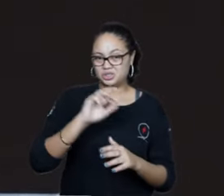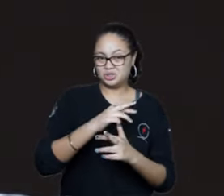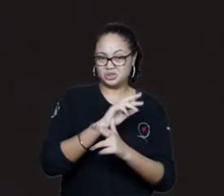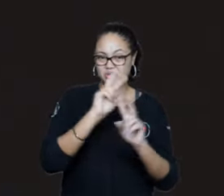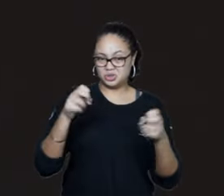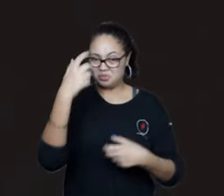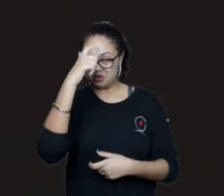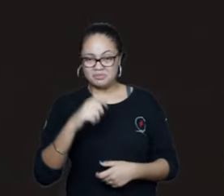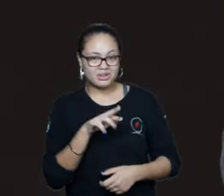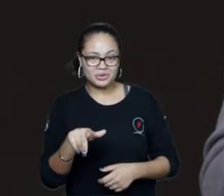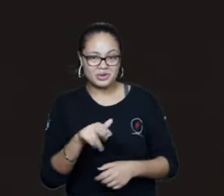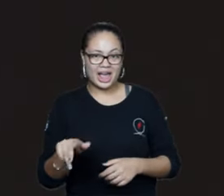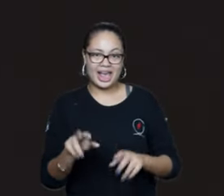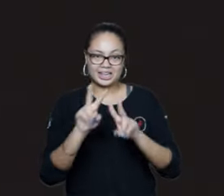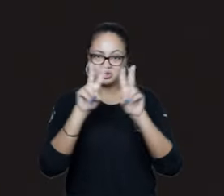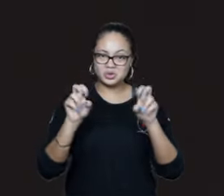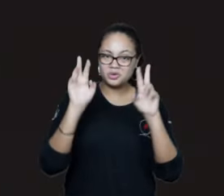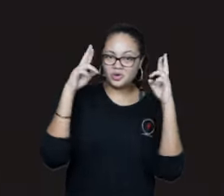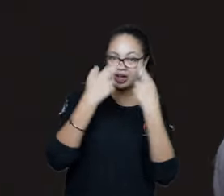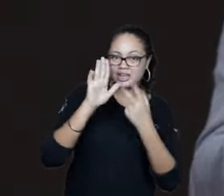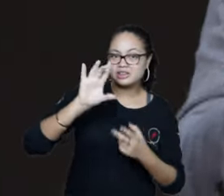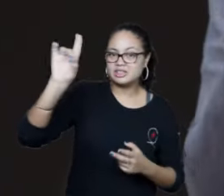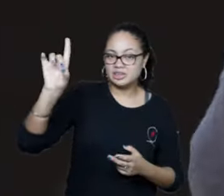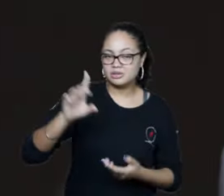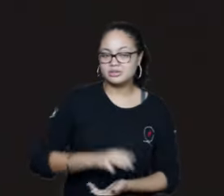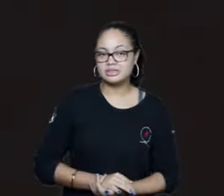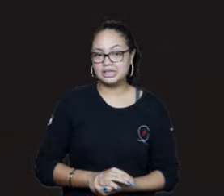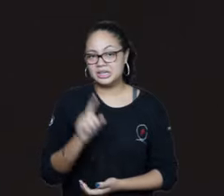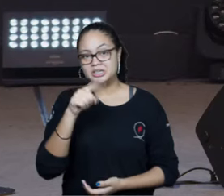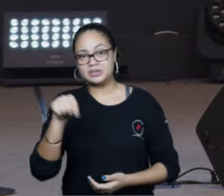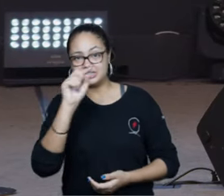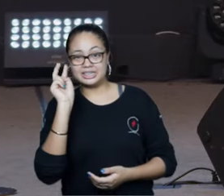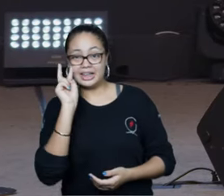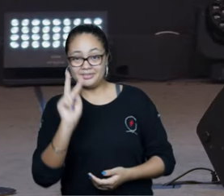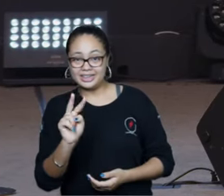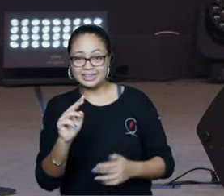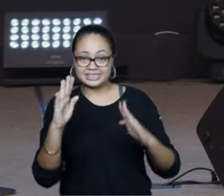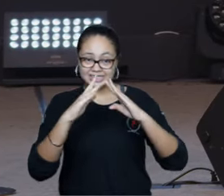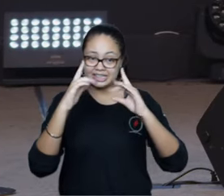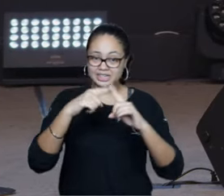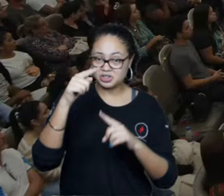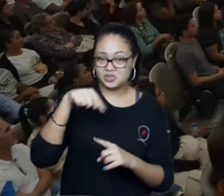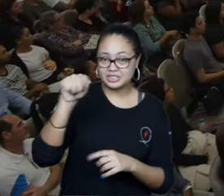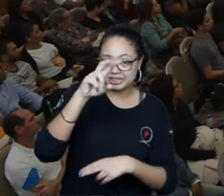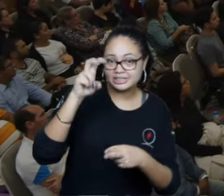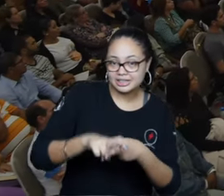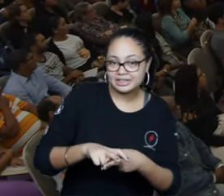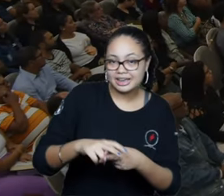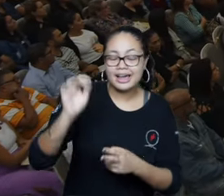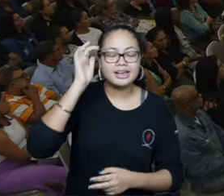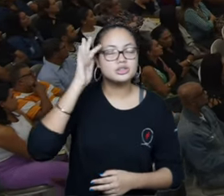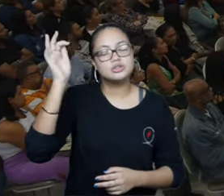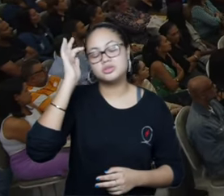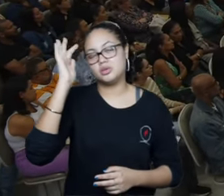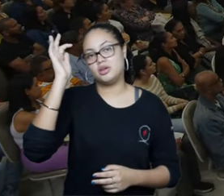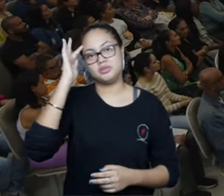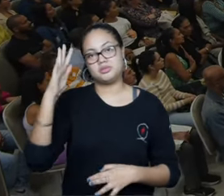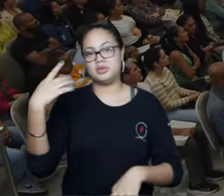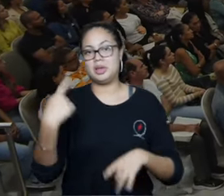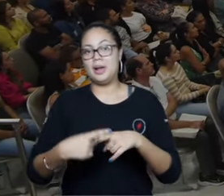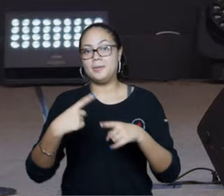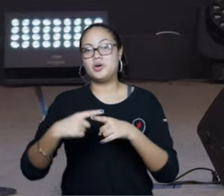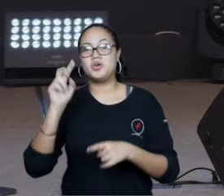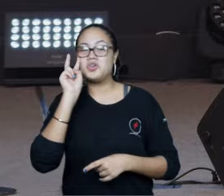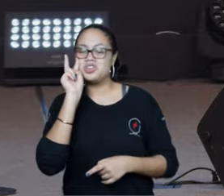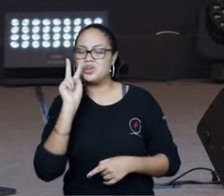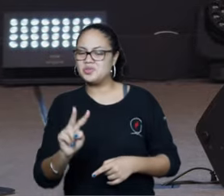sonho sonho você tá vendo essa igreja aqui que você tá aqui sentado isso aqui é sonho porque quando